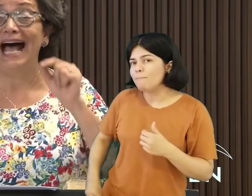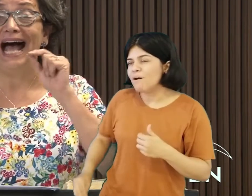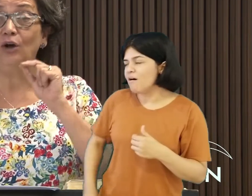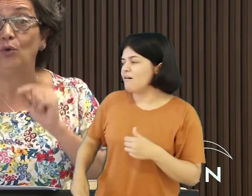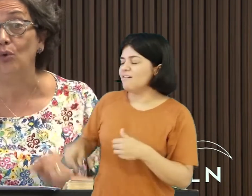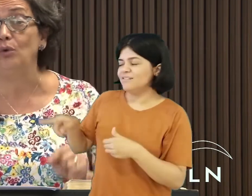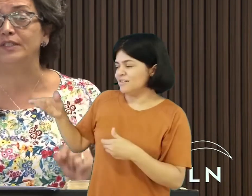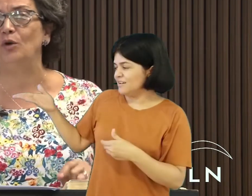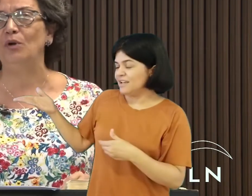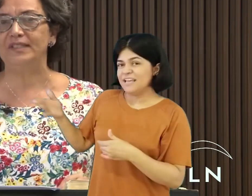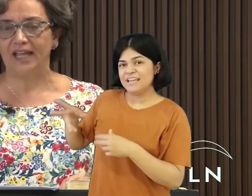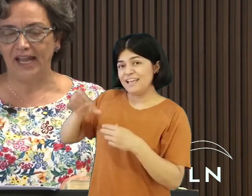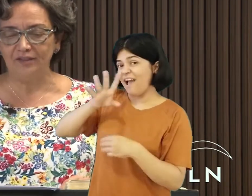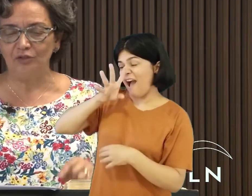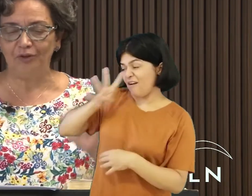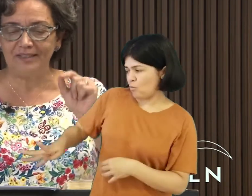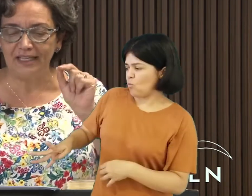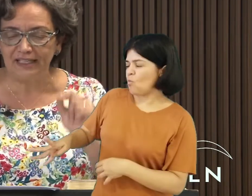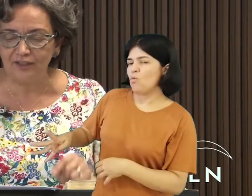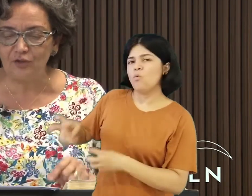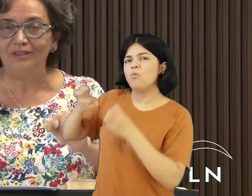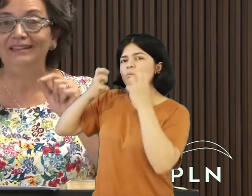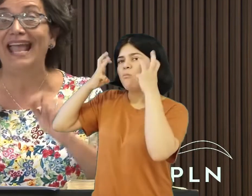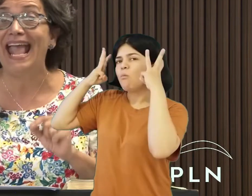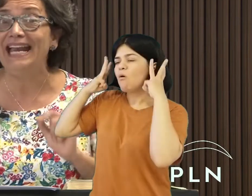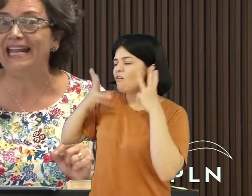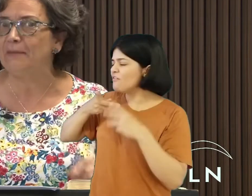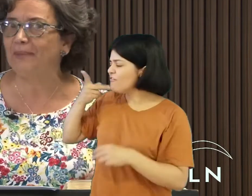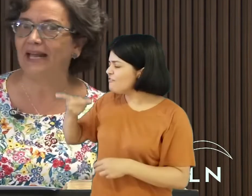ainda acusam Moisés de fazer isso